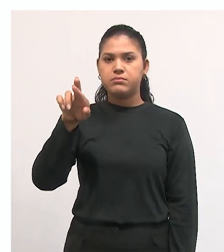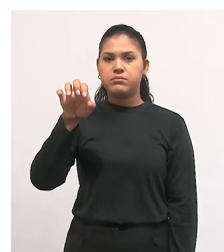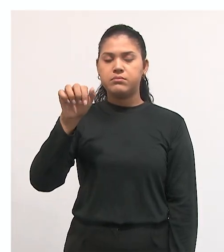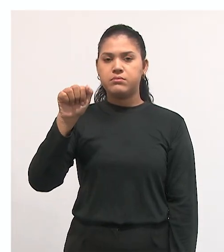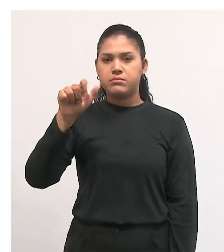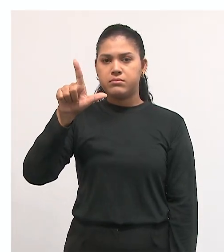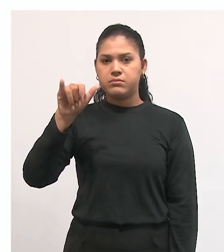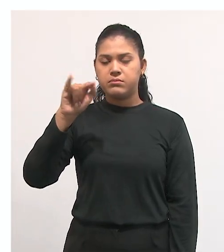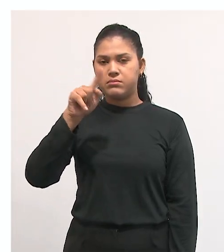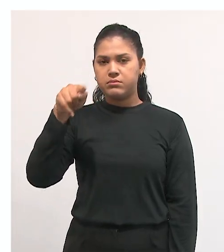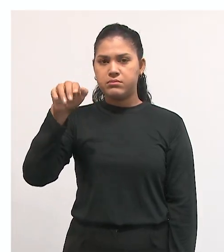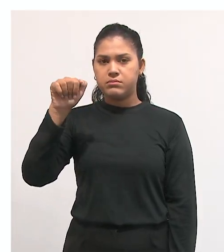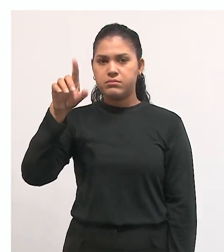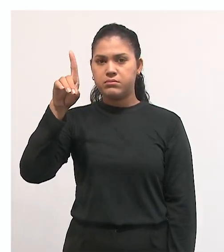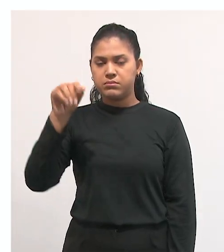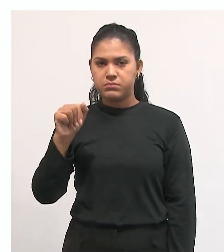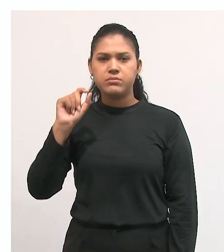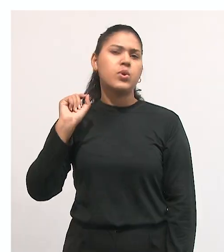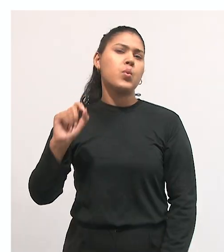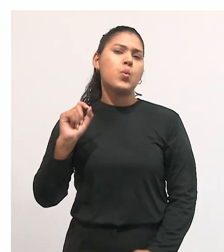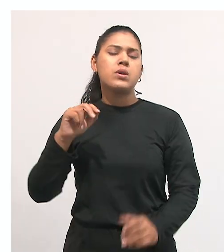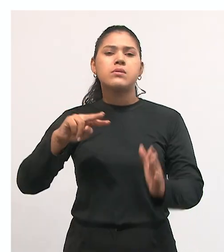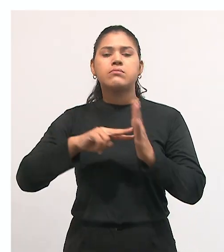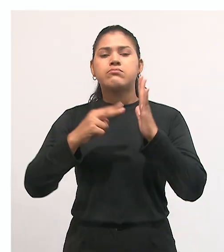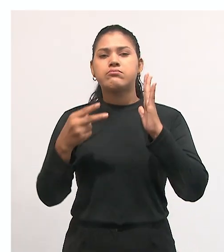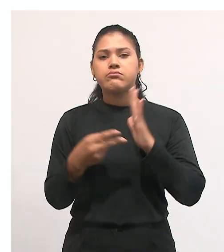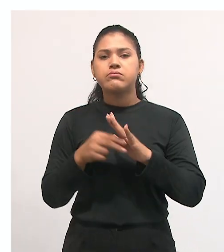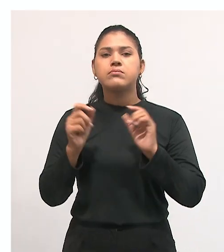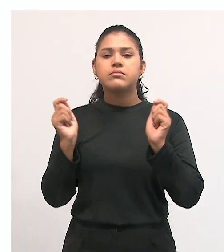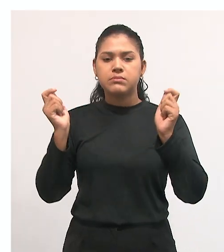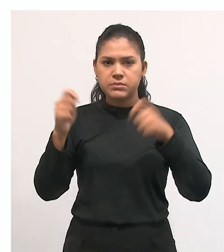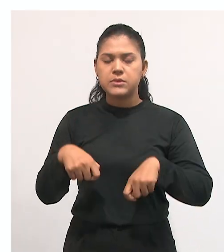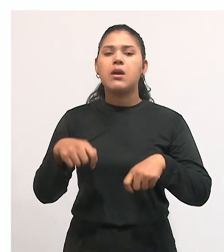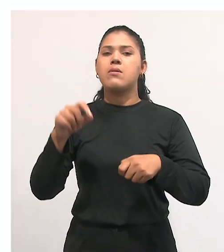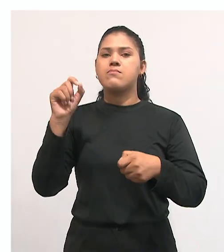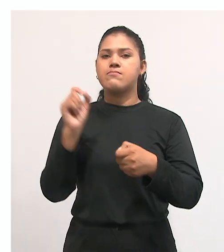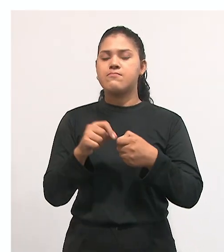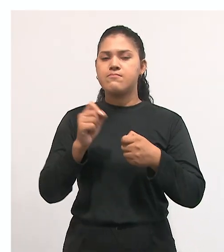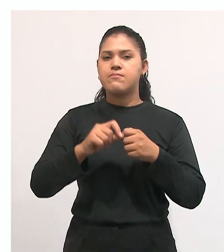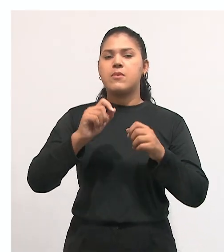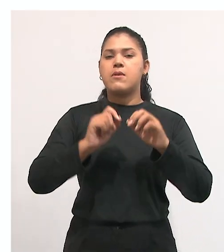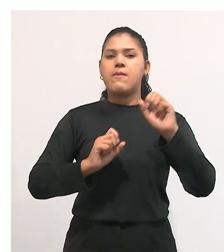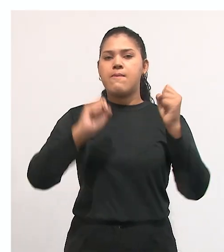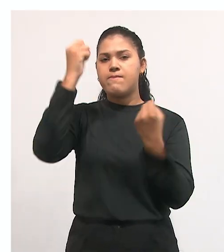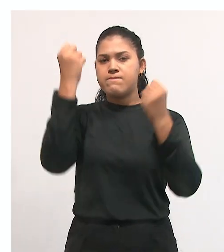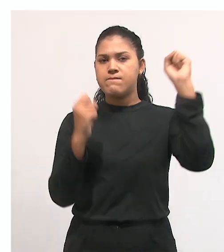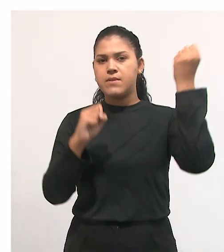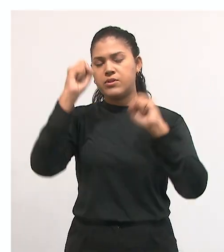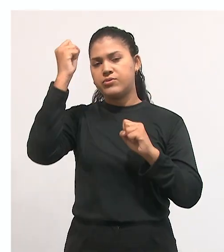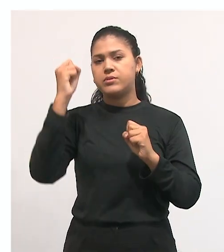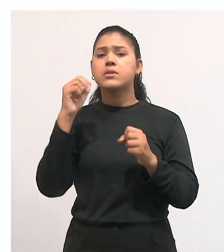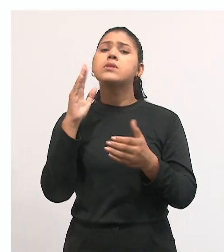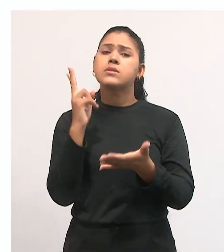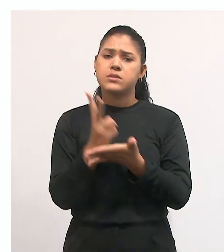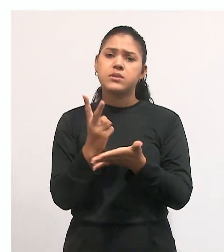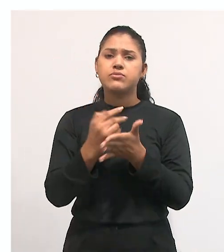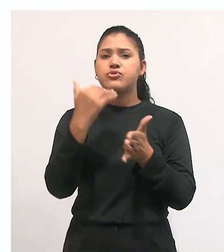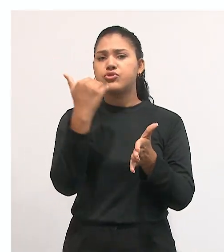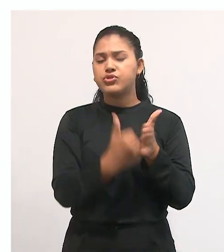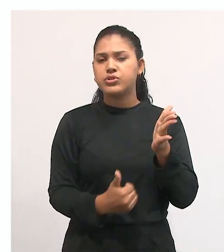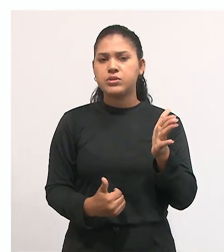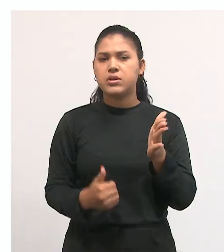realmente ela consiste naquilo, né, que efetivamente a empresa tem, né, menos, tirando as perdas e